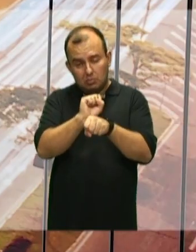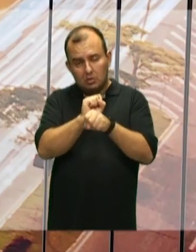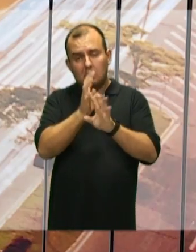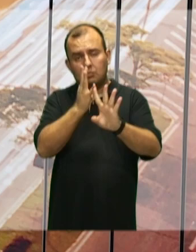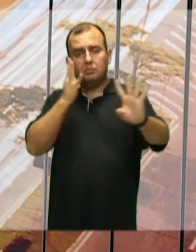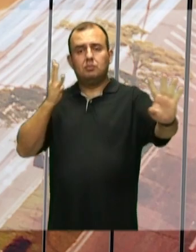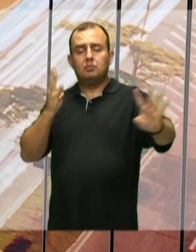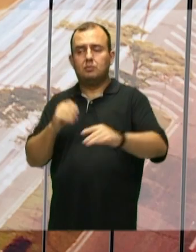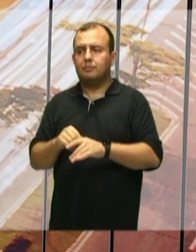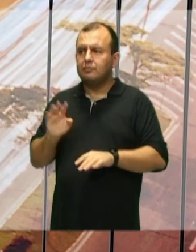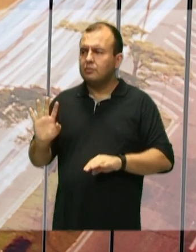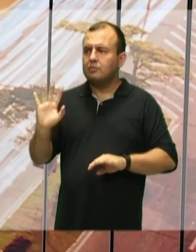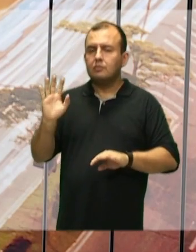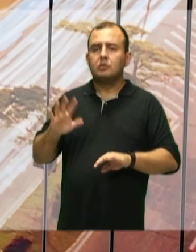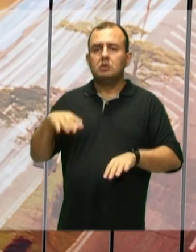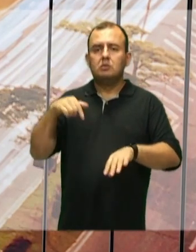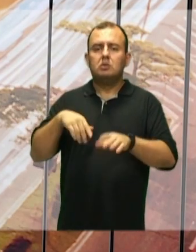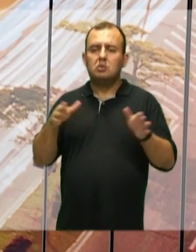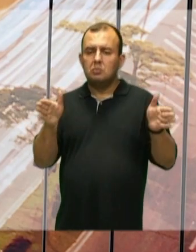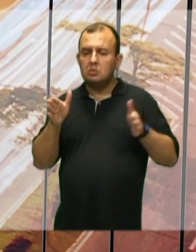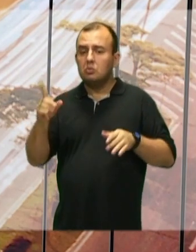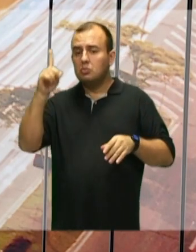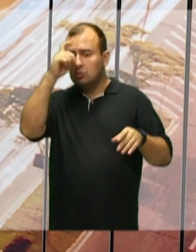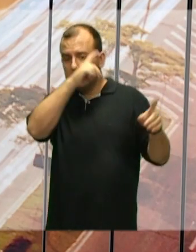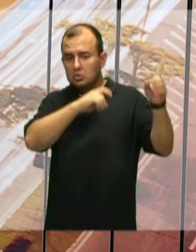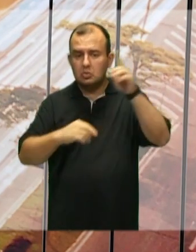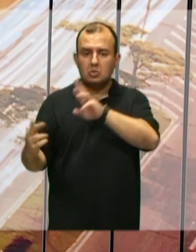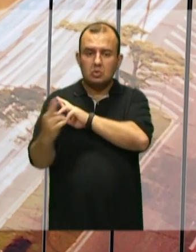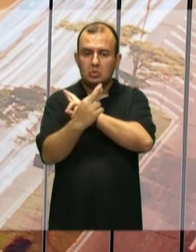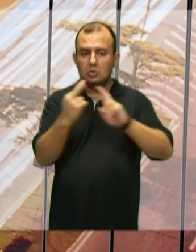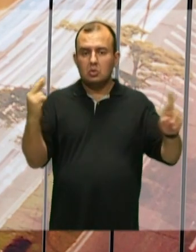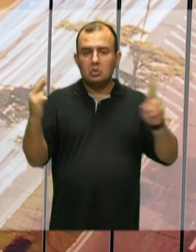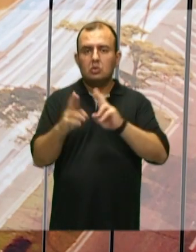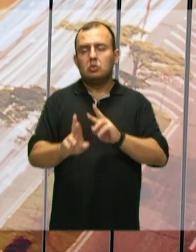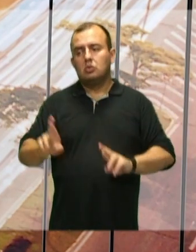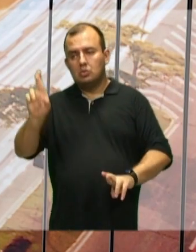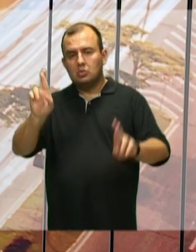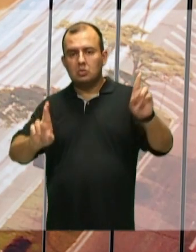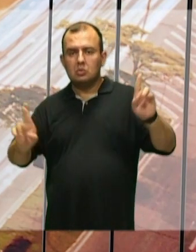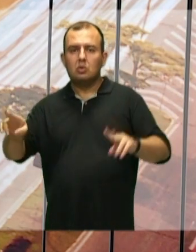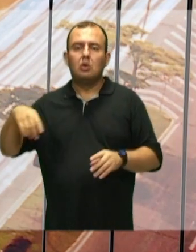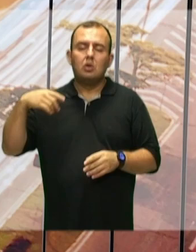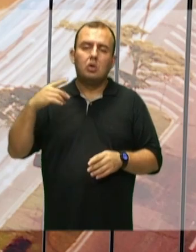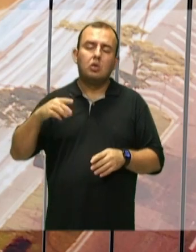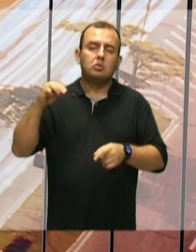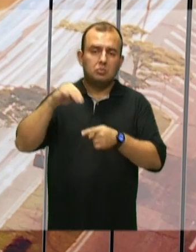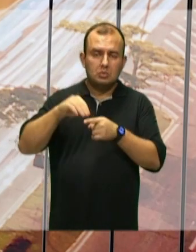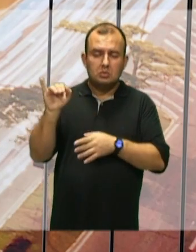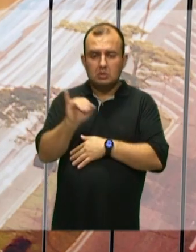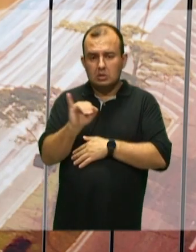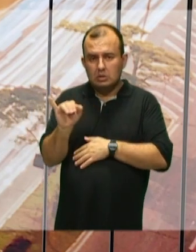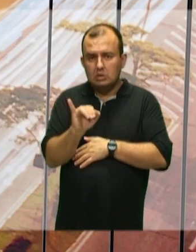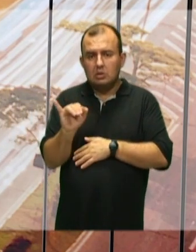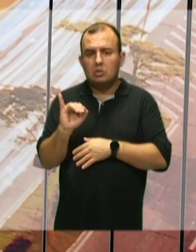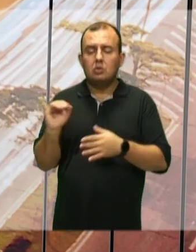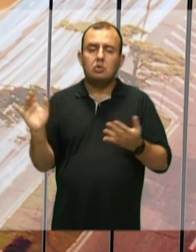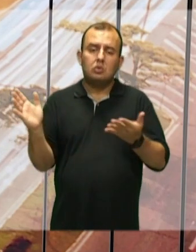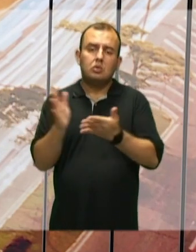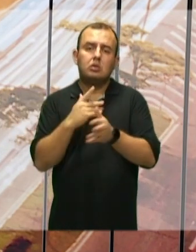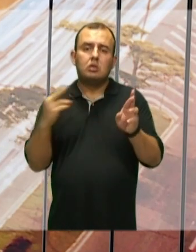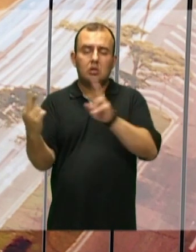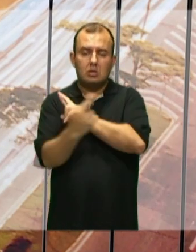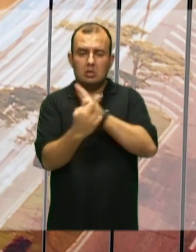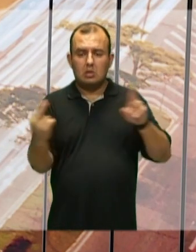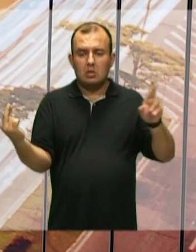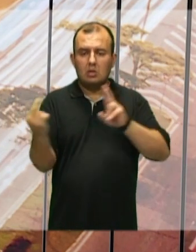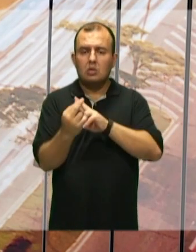meio a Tantos momentos difíceis nas relações entre os atores políticos do município e também a nas relações